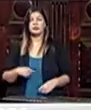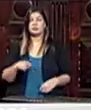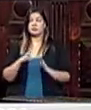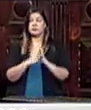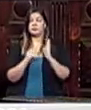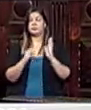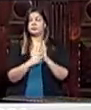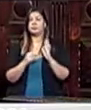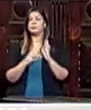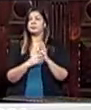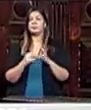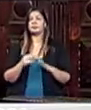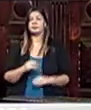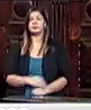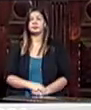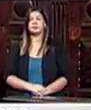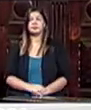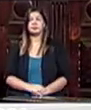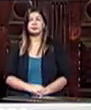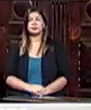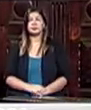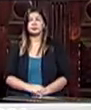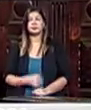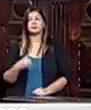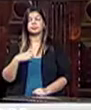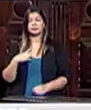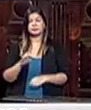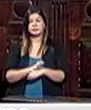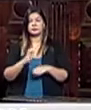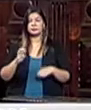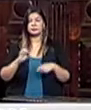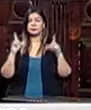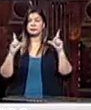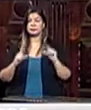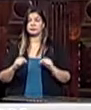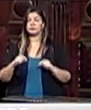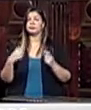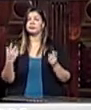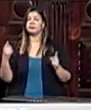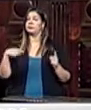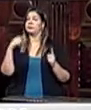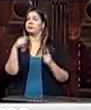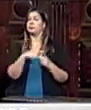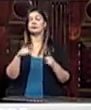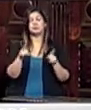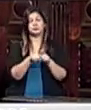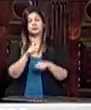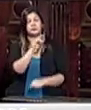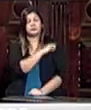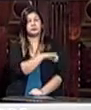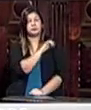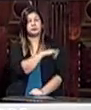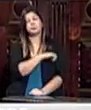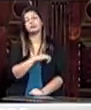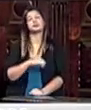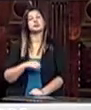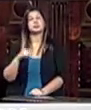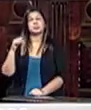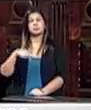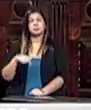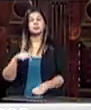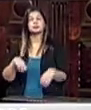modelo liberal, de Estado mínimo, que alcançou também o Rio de Janeiro.